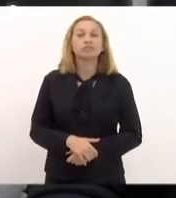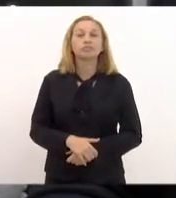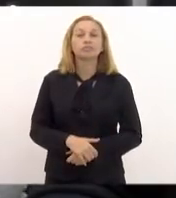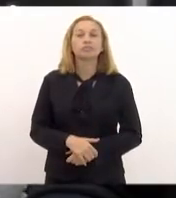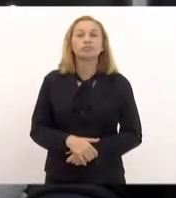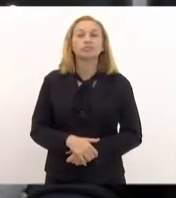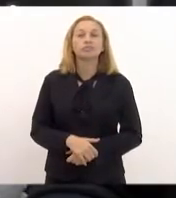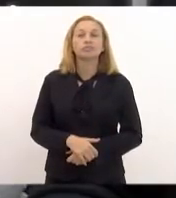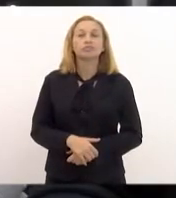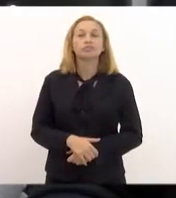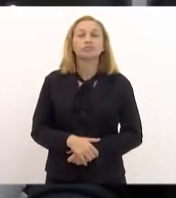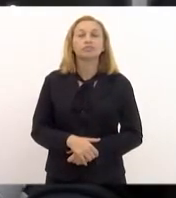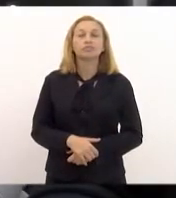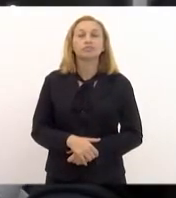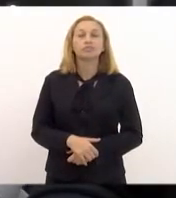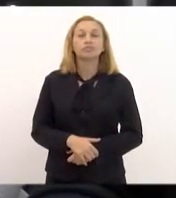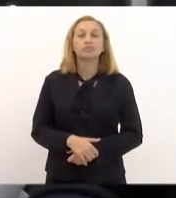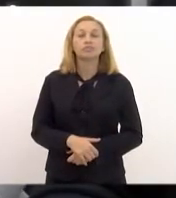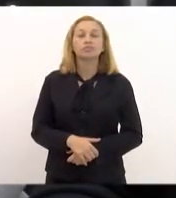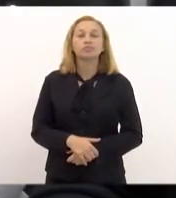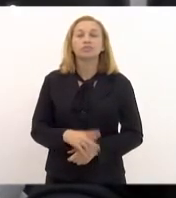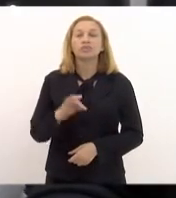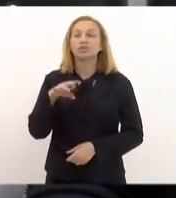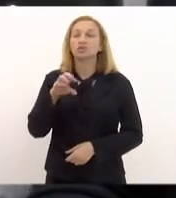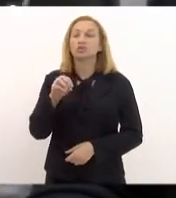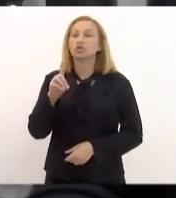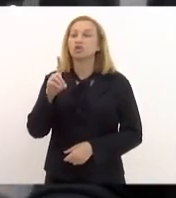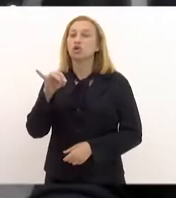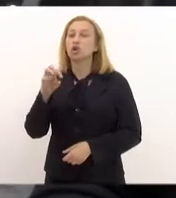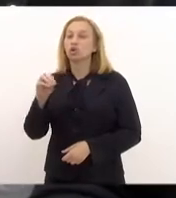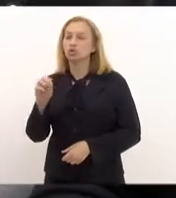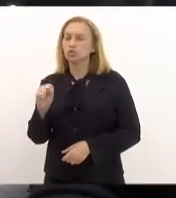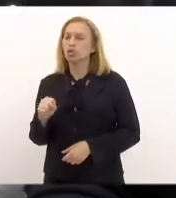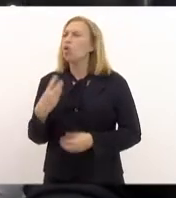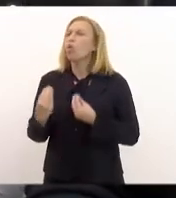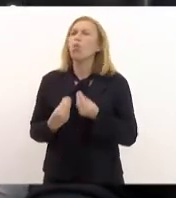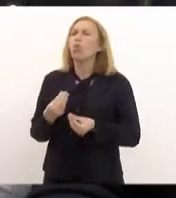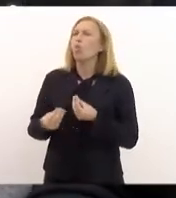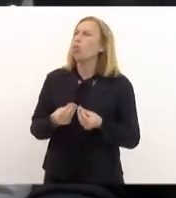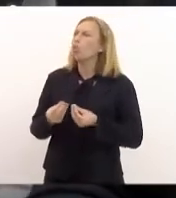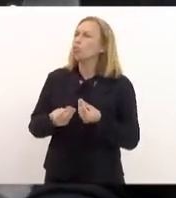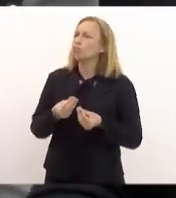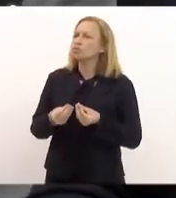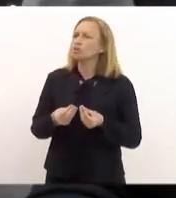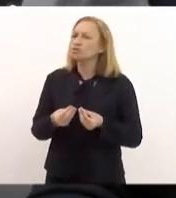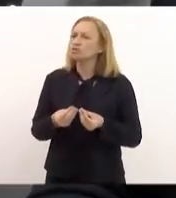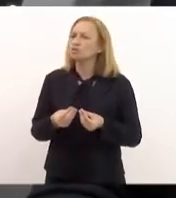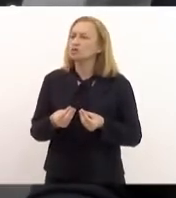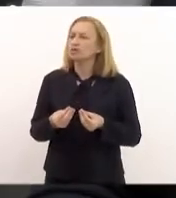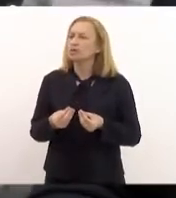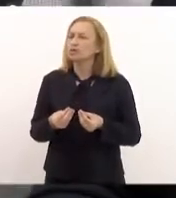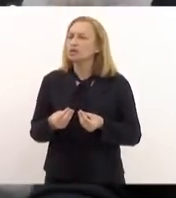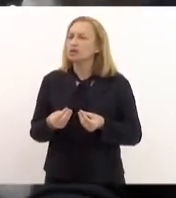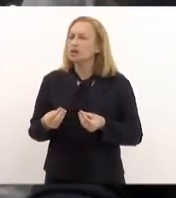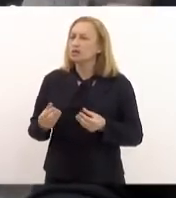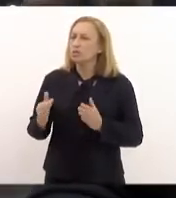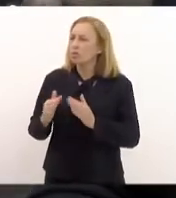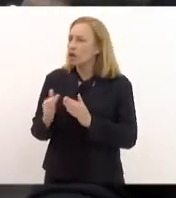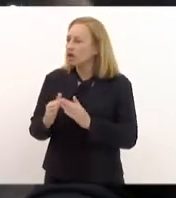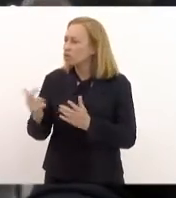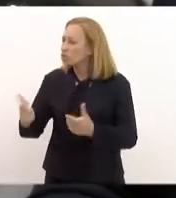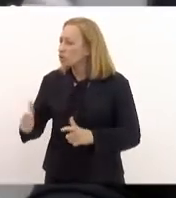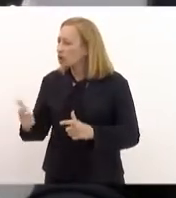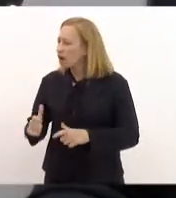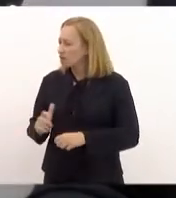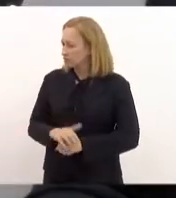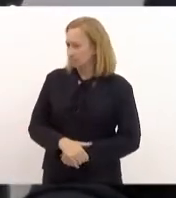recolhimento e destinação dos resíduos sólidos. Quer dizer, como é que você vai querer fazer a ocupação daquilo dali? E aí